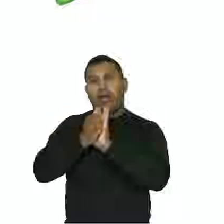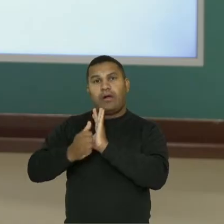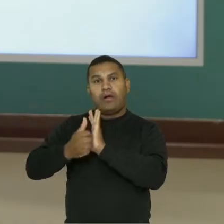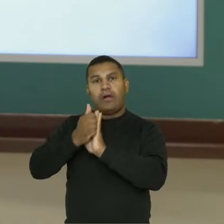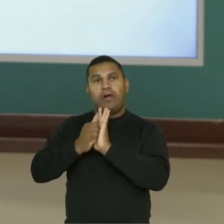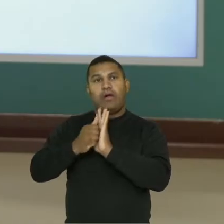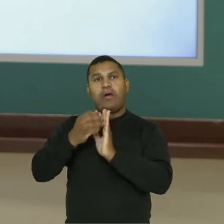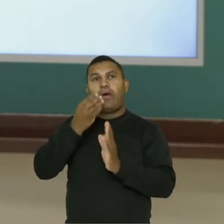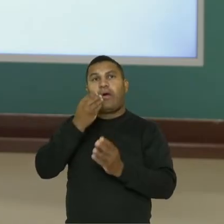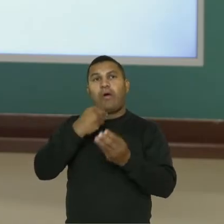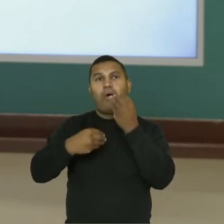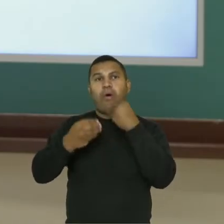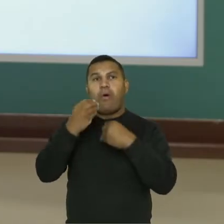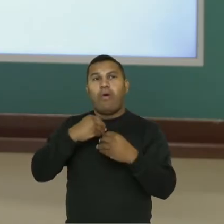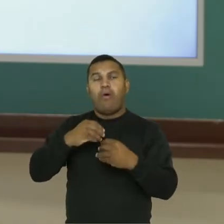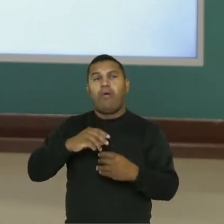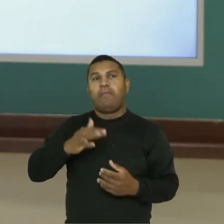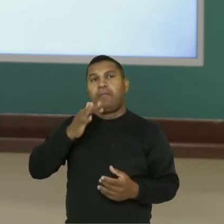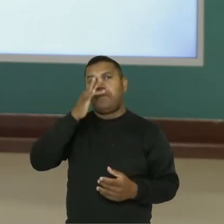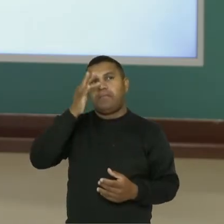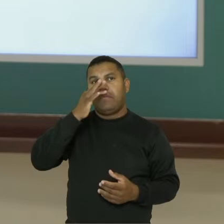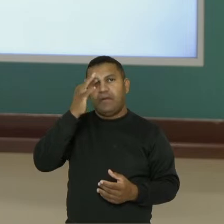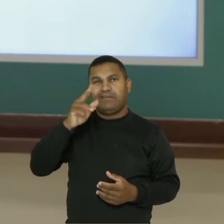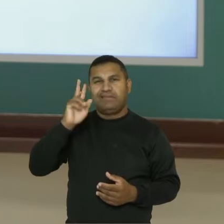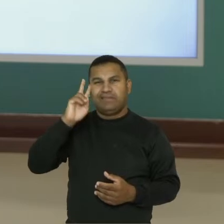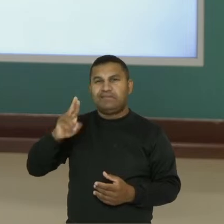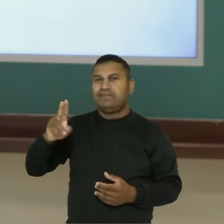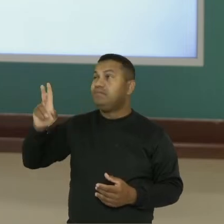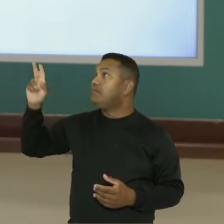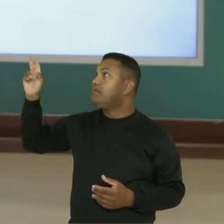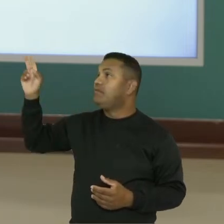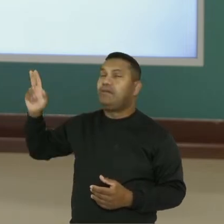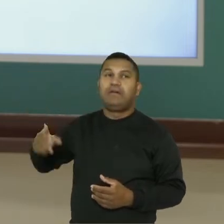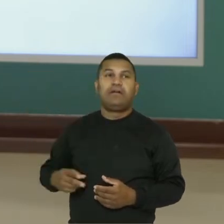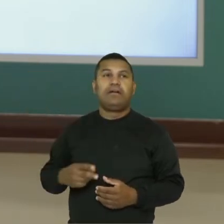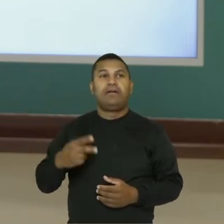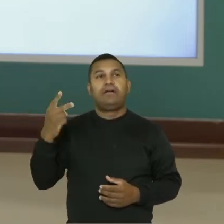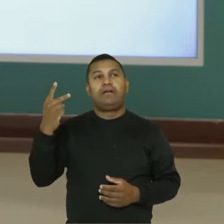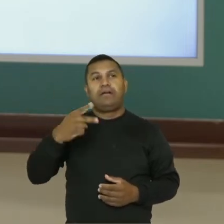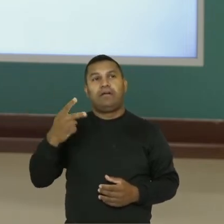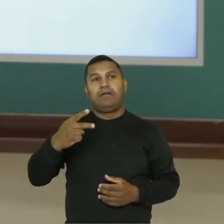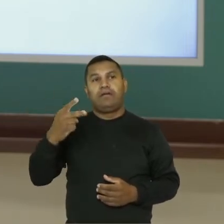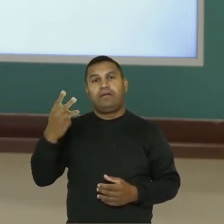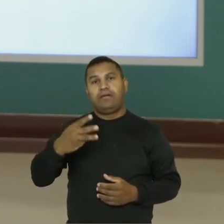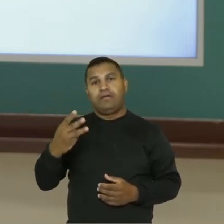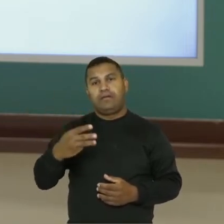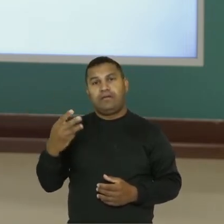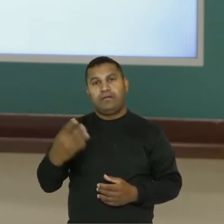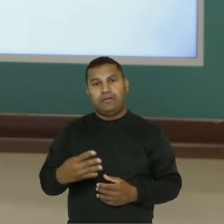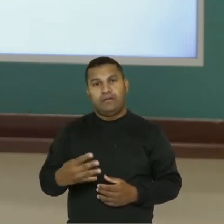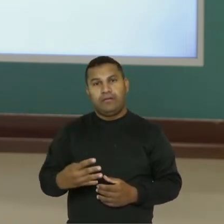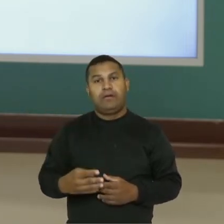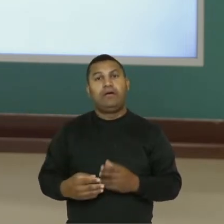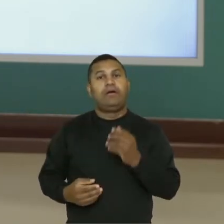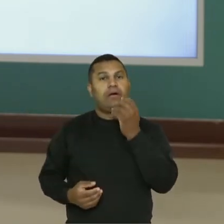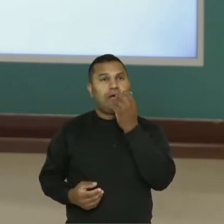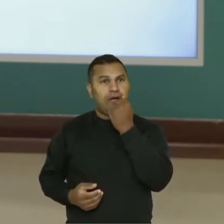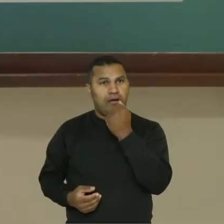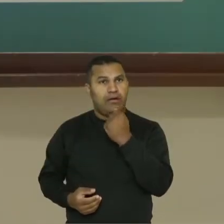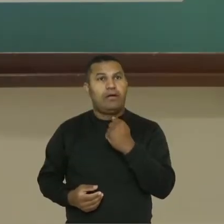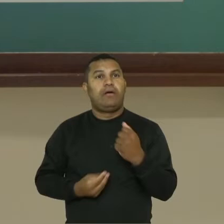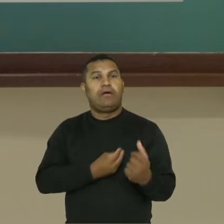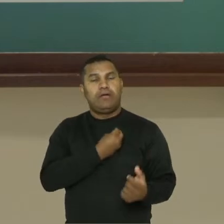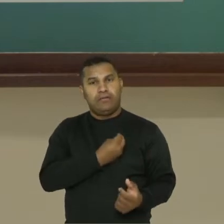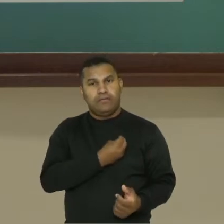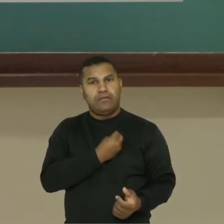organismos que são produtores, e aqueles que são os consumidores secundários, terciários e quaternários, que são os seres que a gente